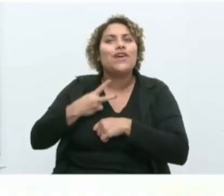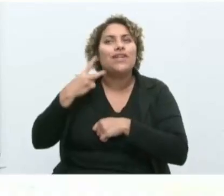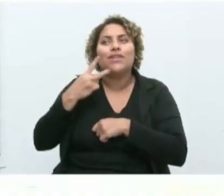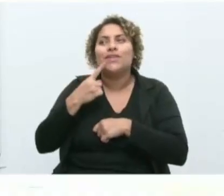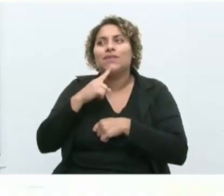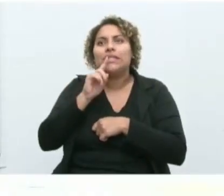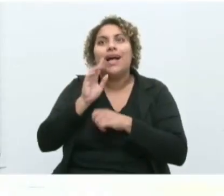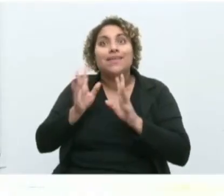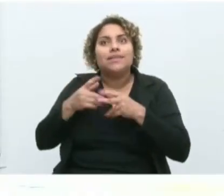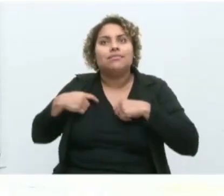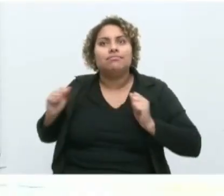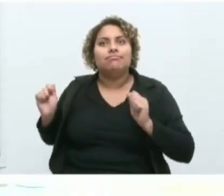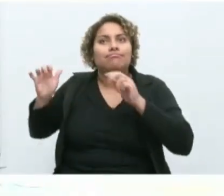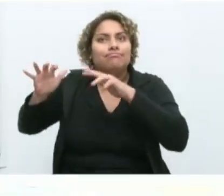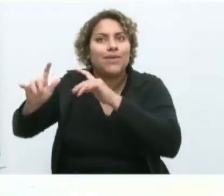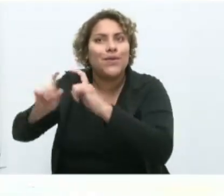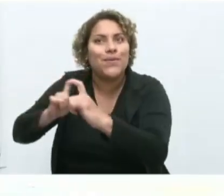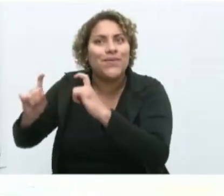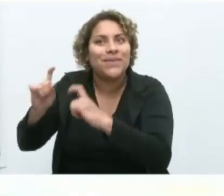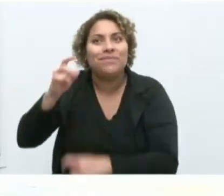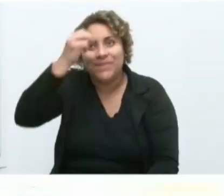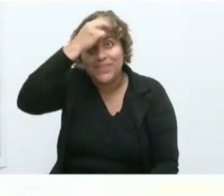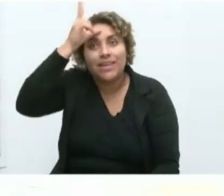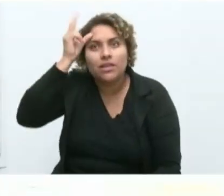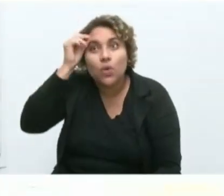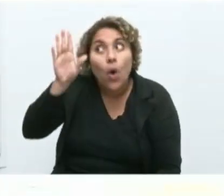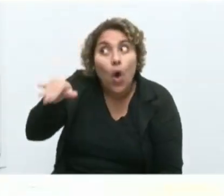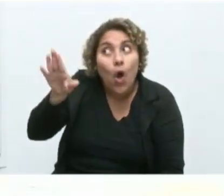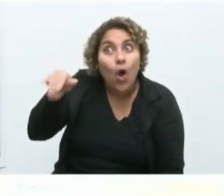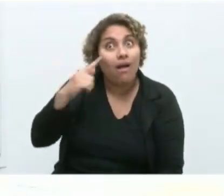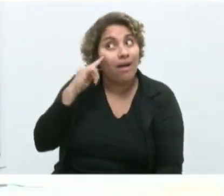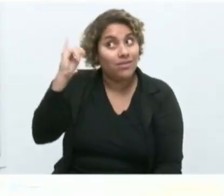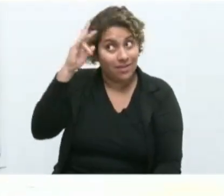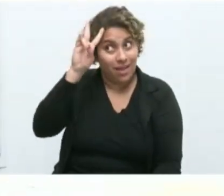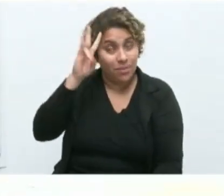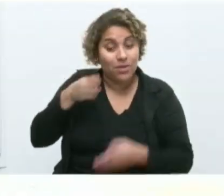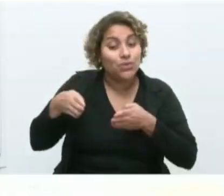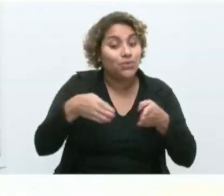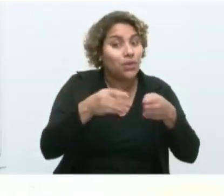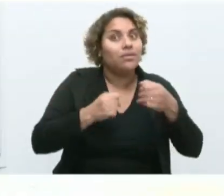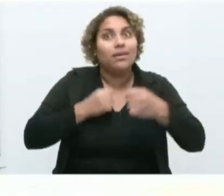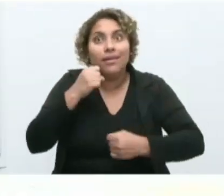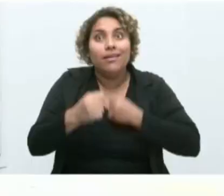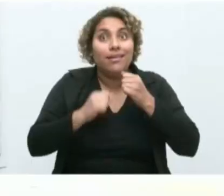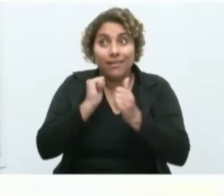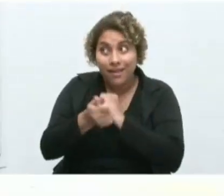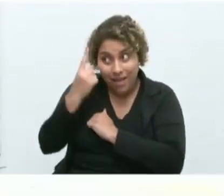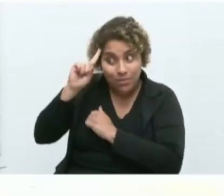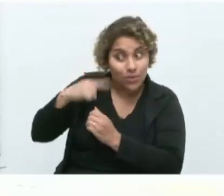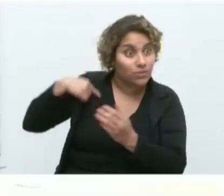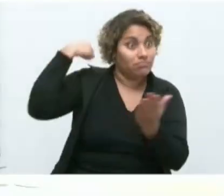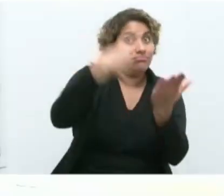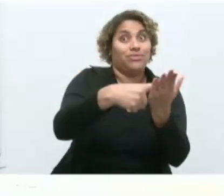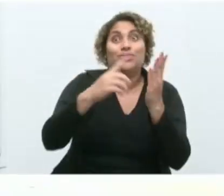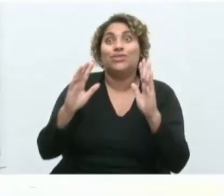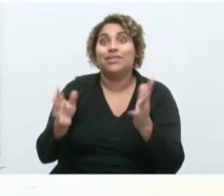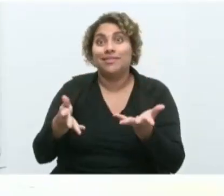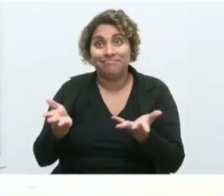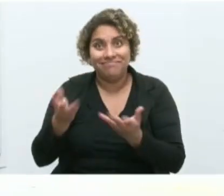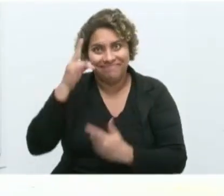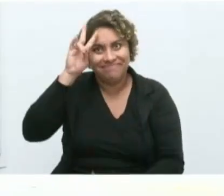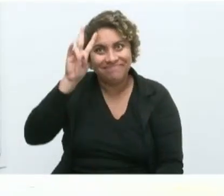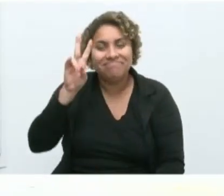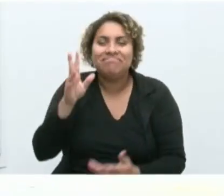dá uma cutucadinha. Sempre alguém dá uma cutucadinha. Prefeito, olha a pista, hein? Ó, nós nos comprometemos com a pista. Eu tenho inúmeros amigos